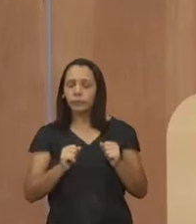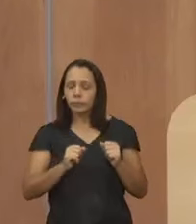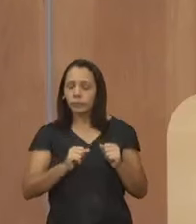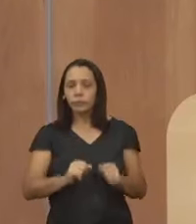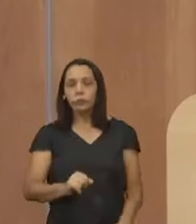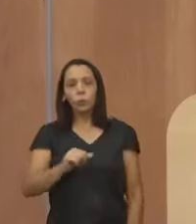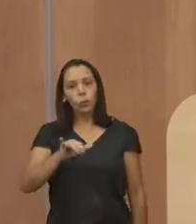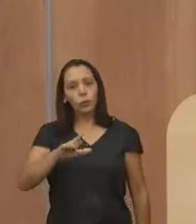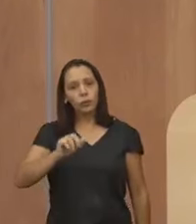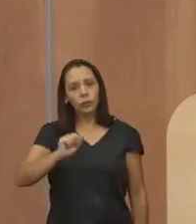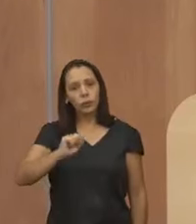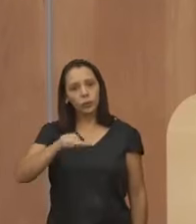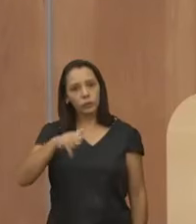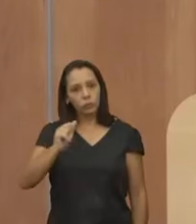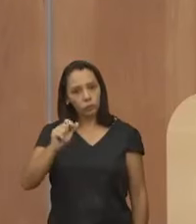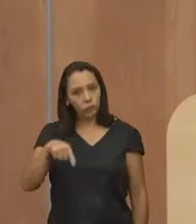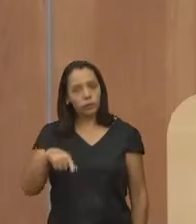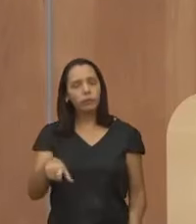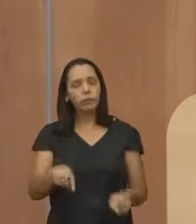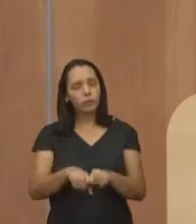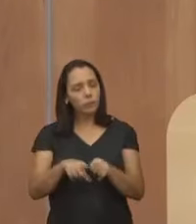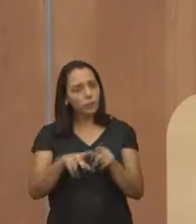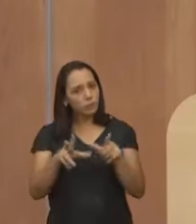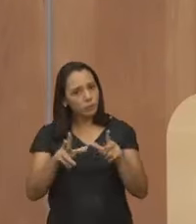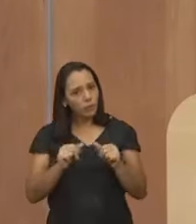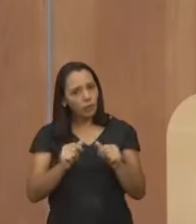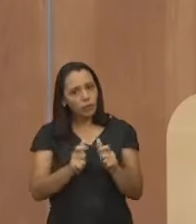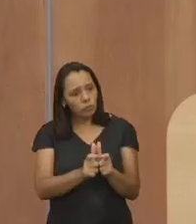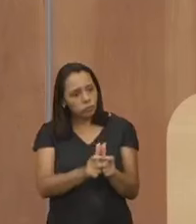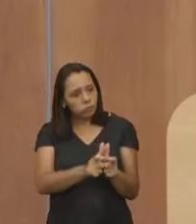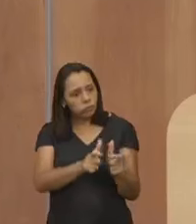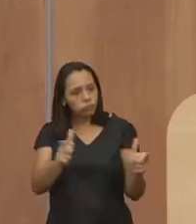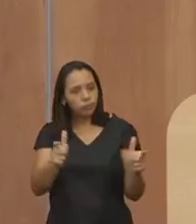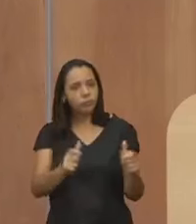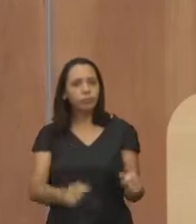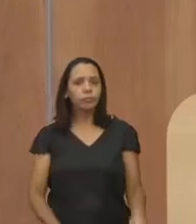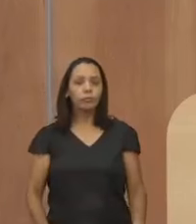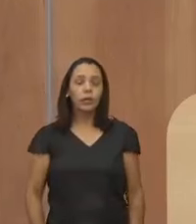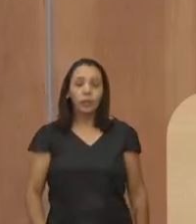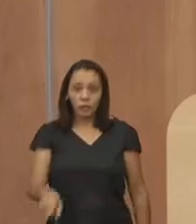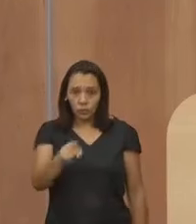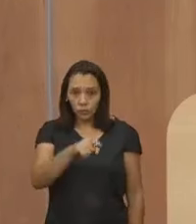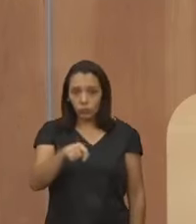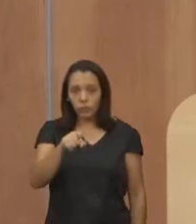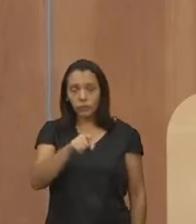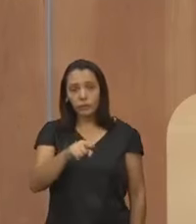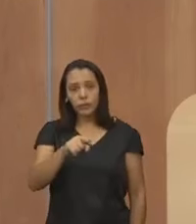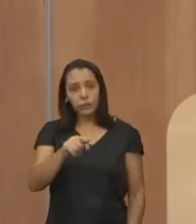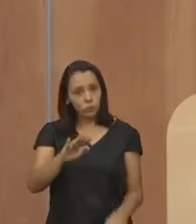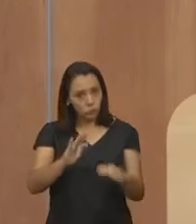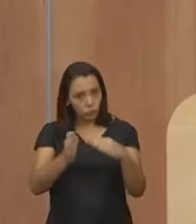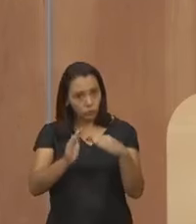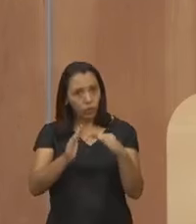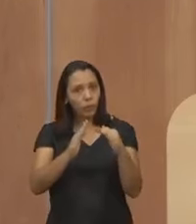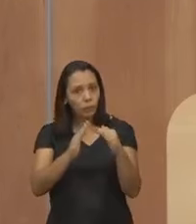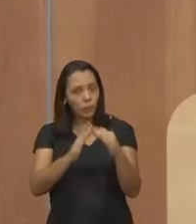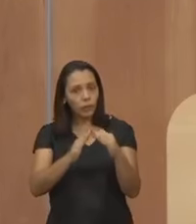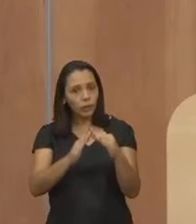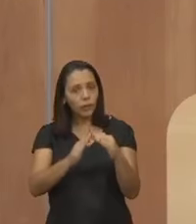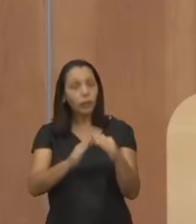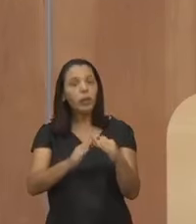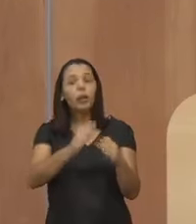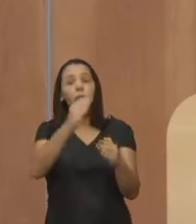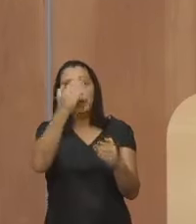E vocês podem ter certeza, vocês da região do Veraneio Jal, estou à inteira disposição para dizer: